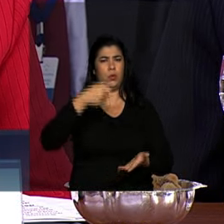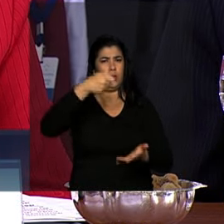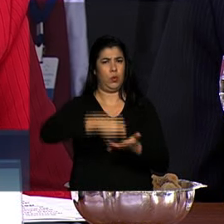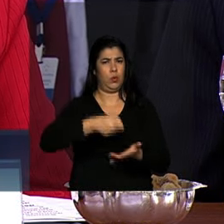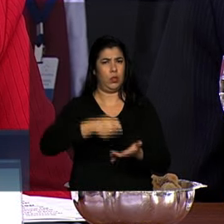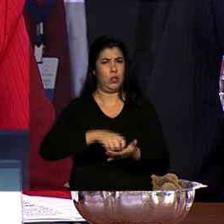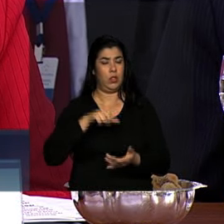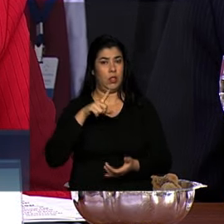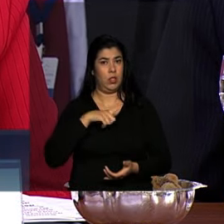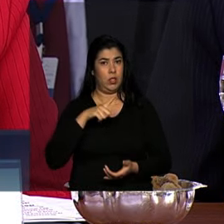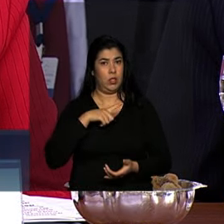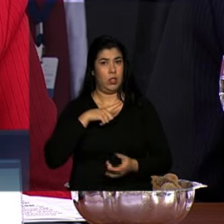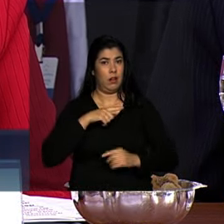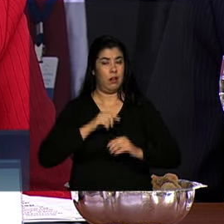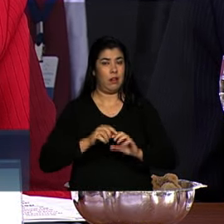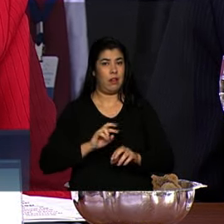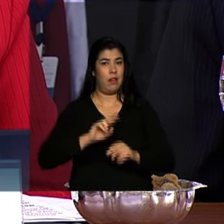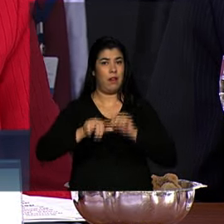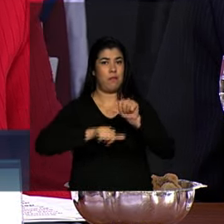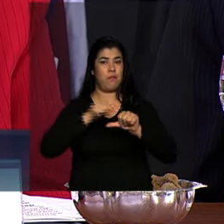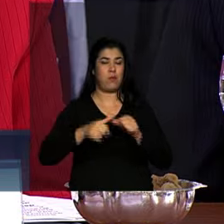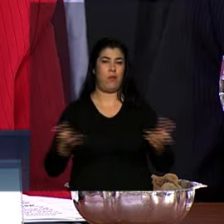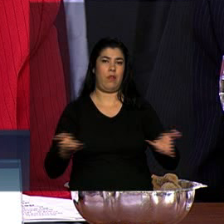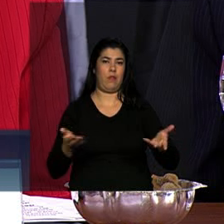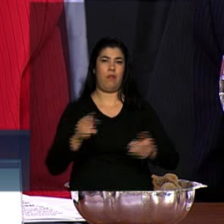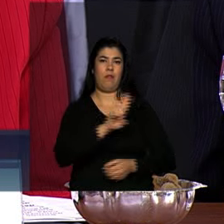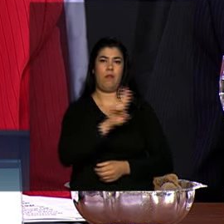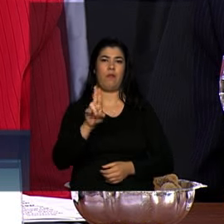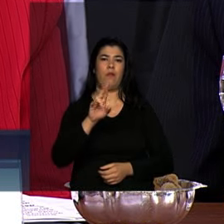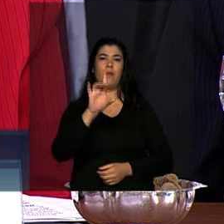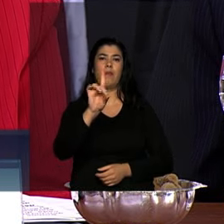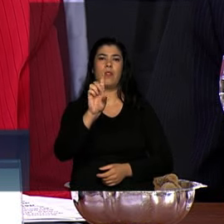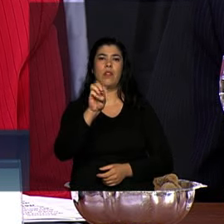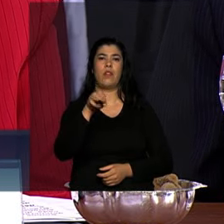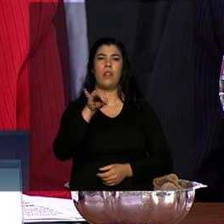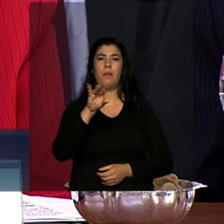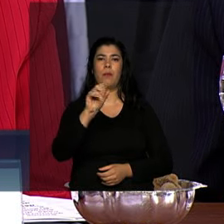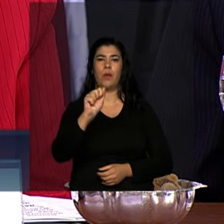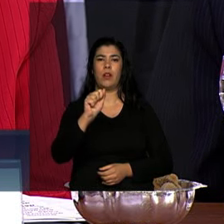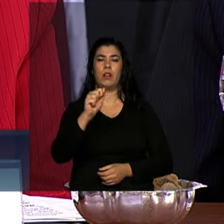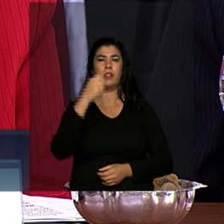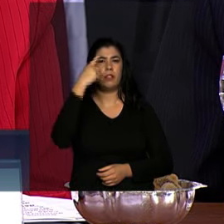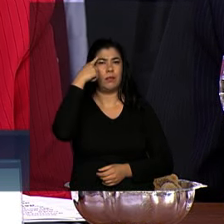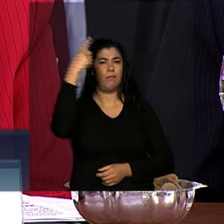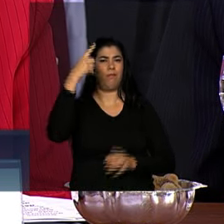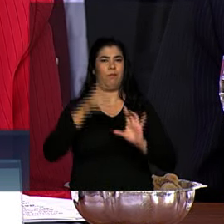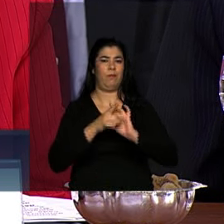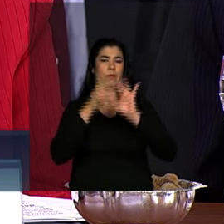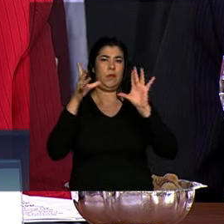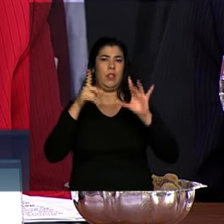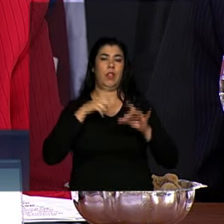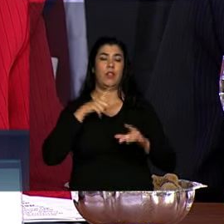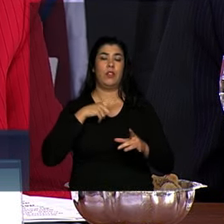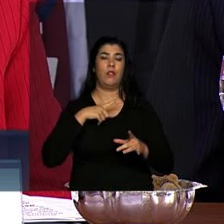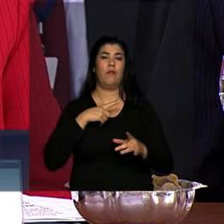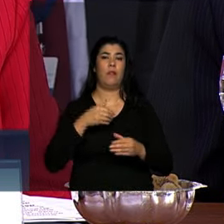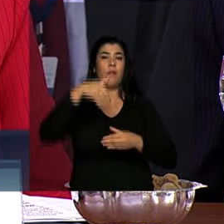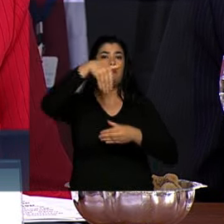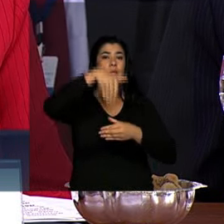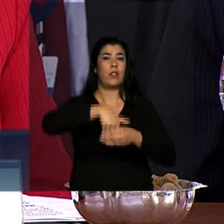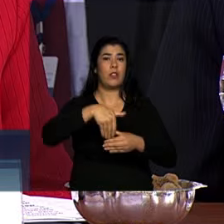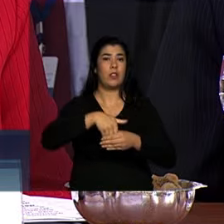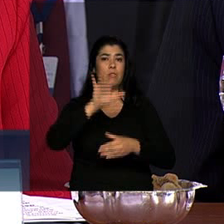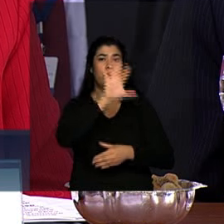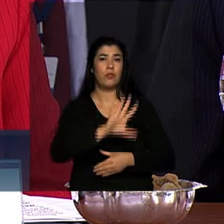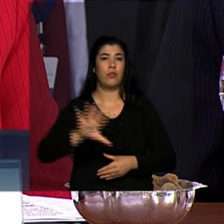democracia floresce e amadurece. No ano passado, tivemos eleições gerais no Uruguai e